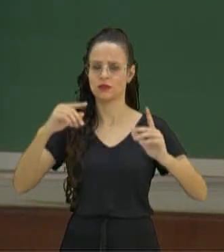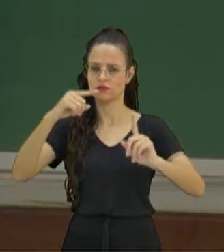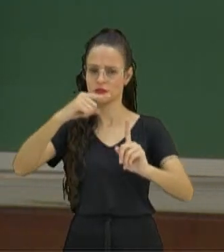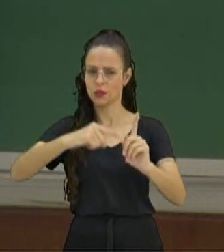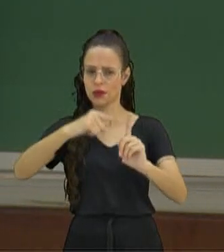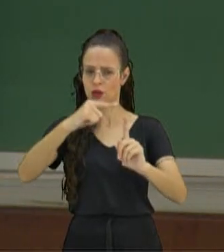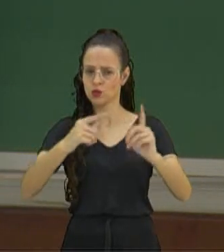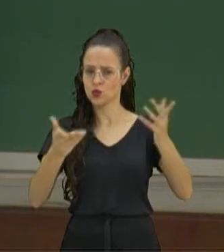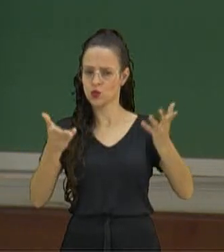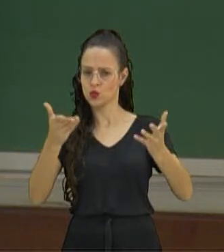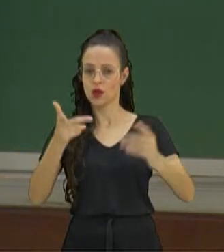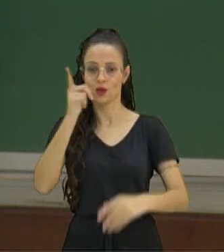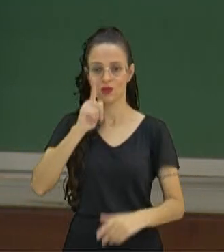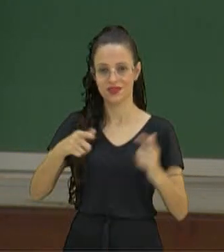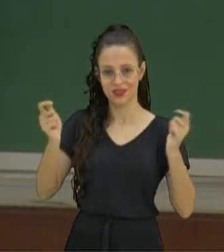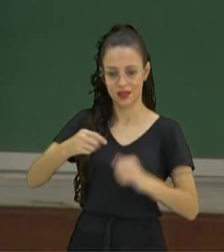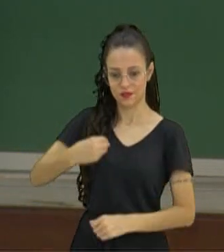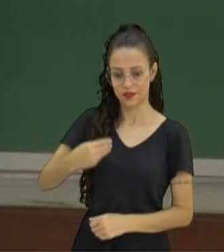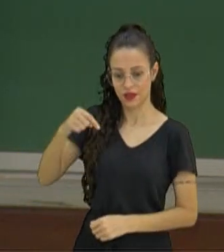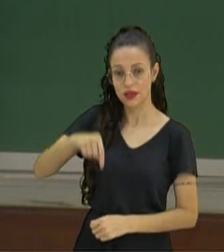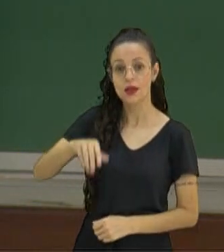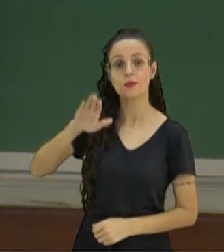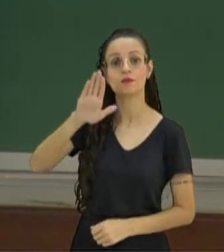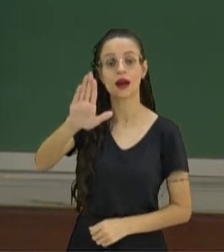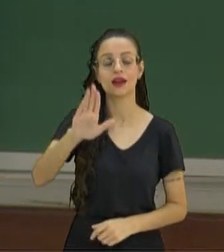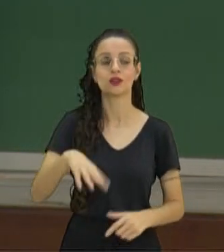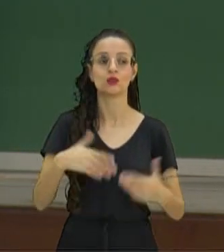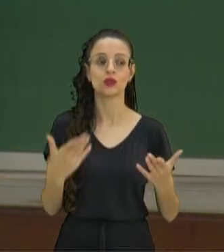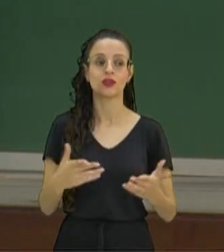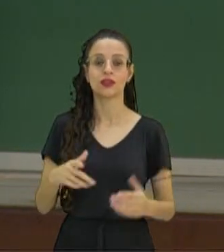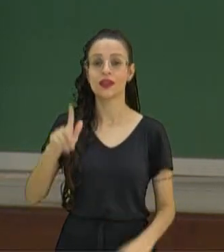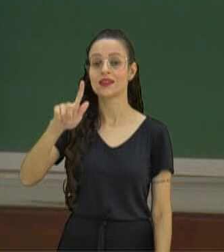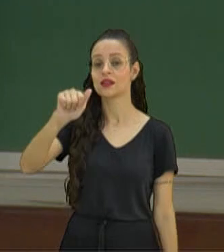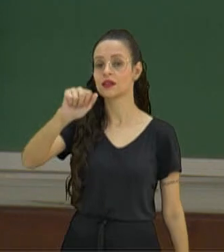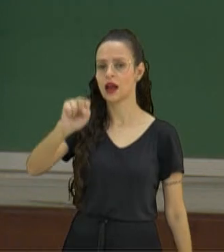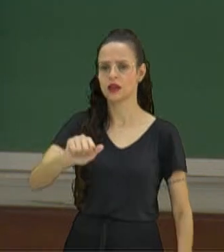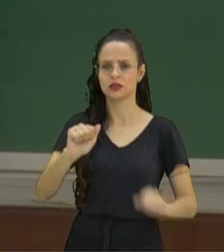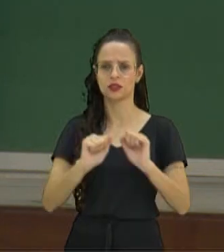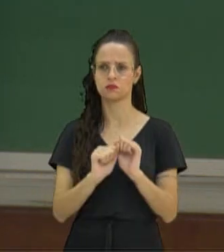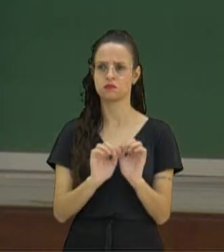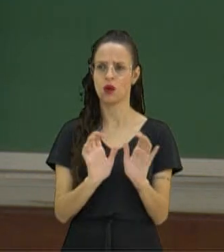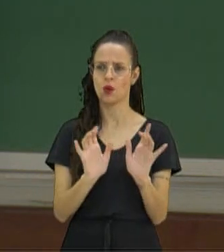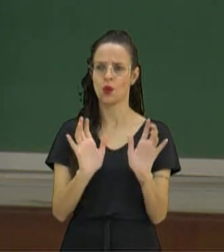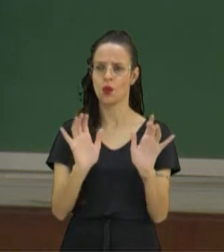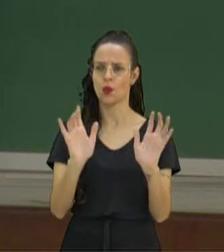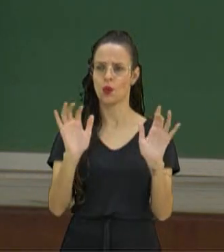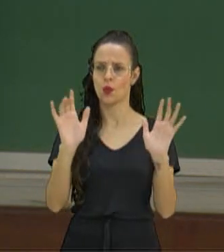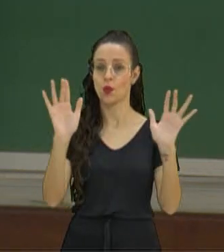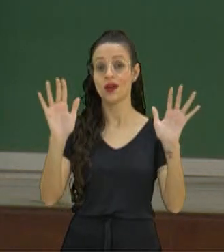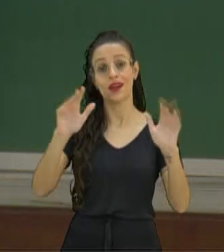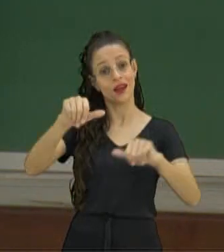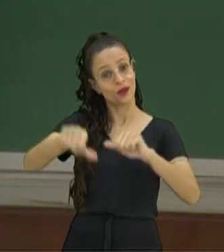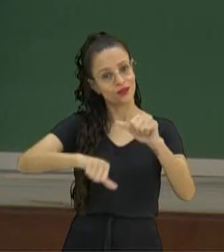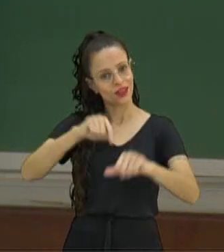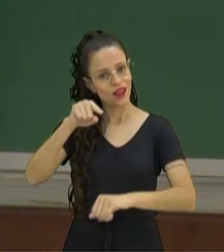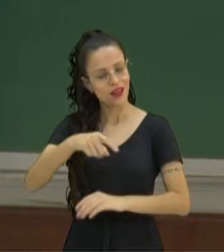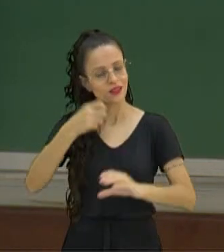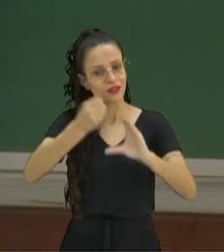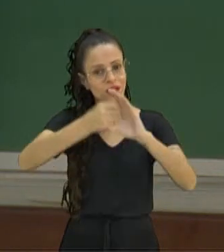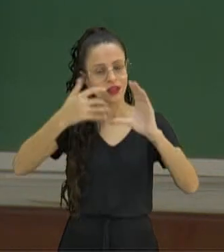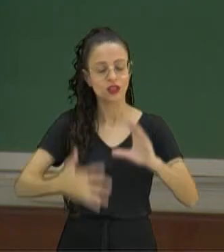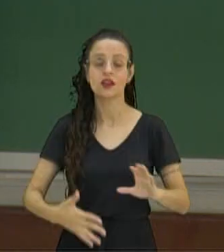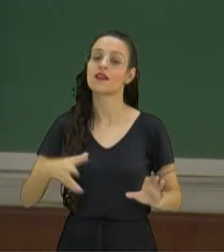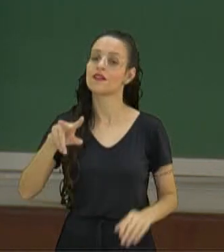e a gente conseguir viver aqui. Quando são lançados gases na atmosfera que alteram essa característica, vão aumentar